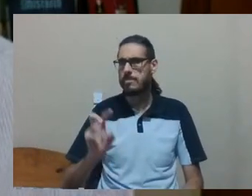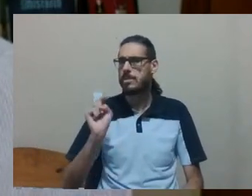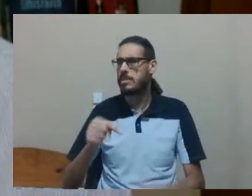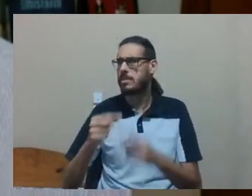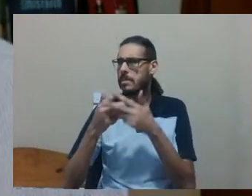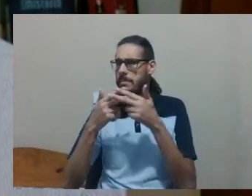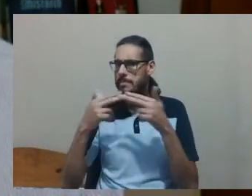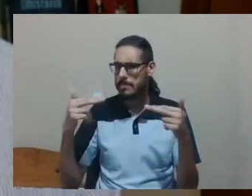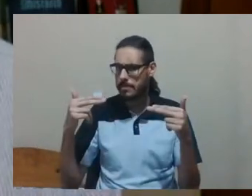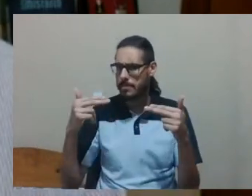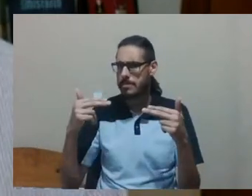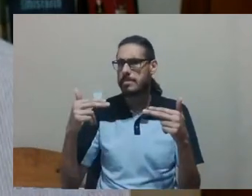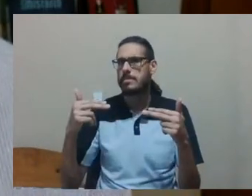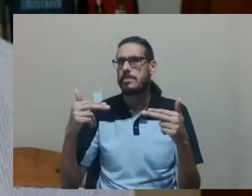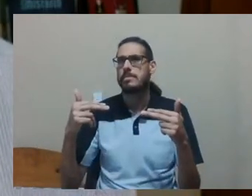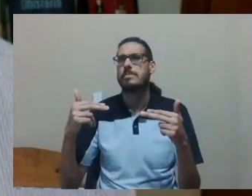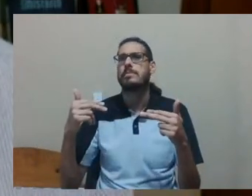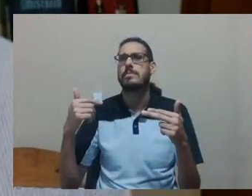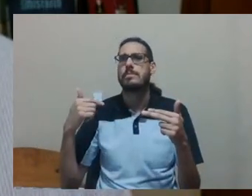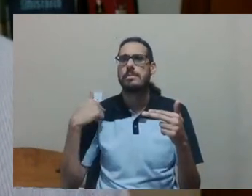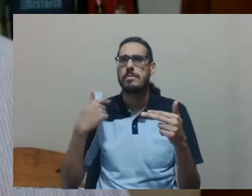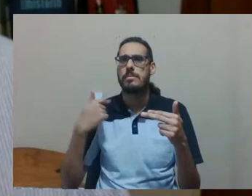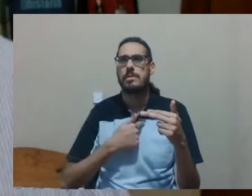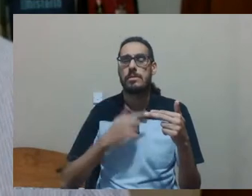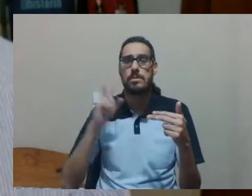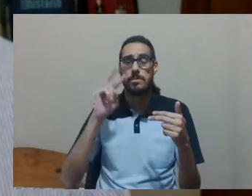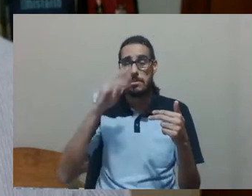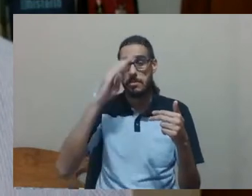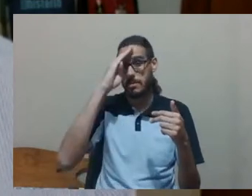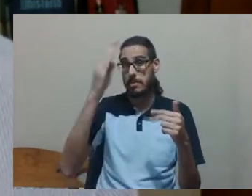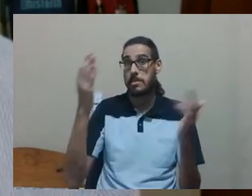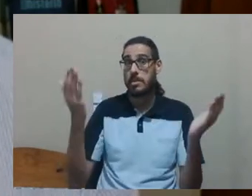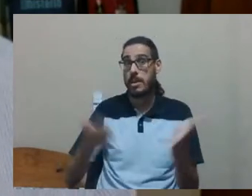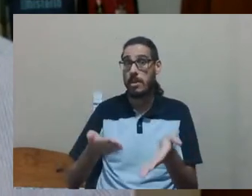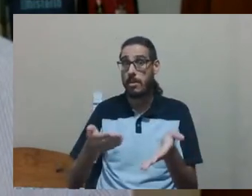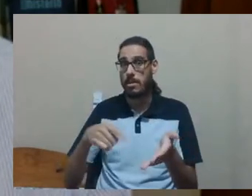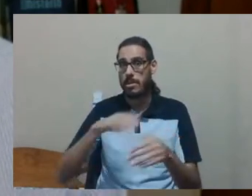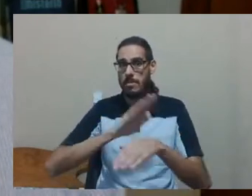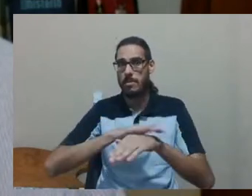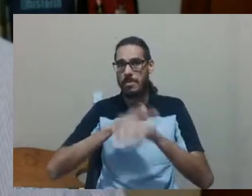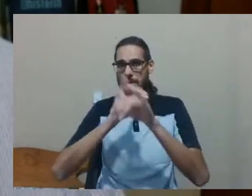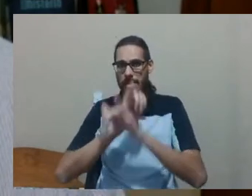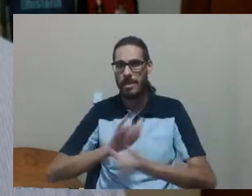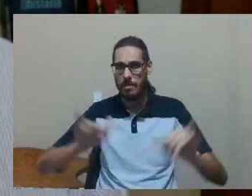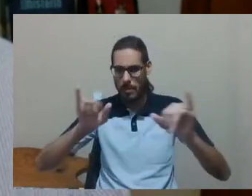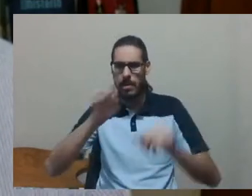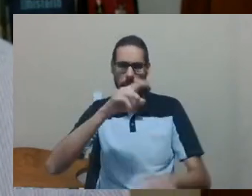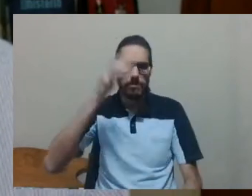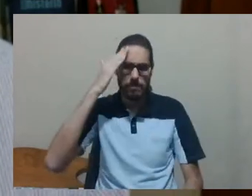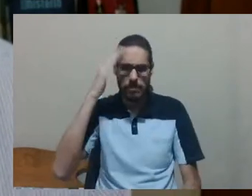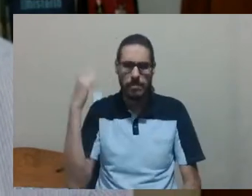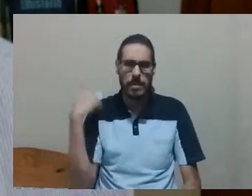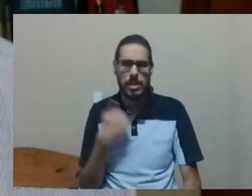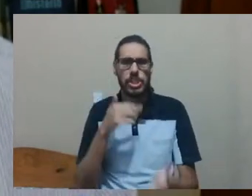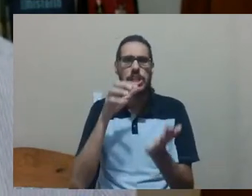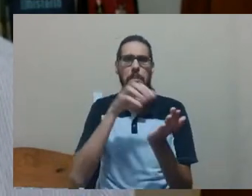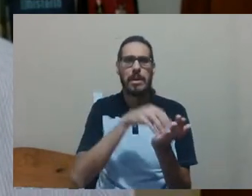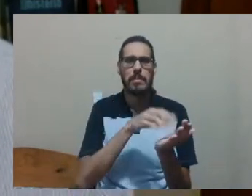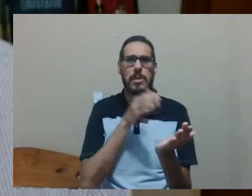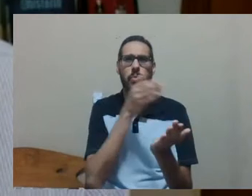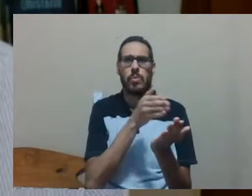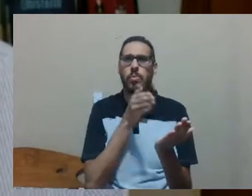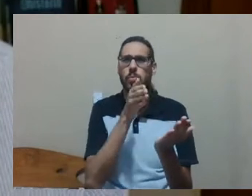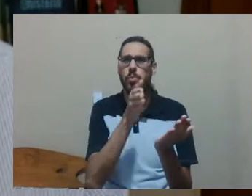nossas andanças, principalmente agora, durante a campanha. Vocês sabem, a gente visitou todos os departamentos, vamos terminar